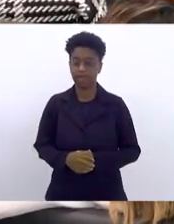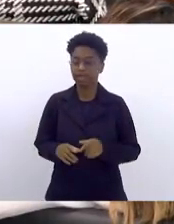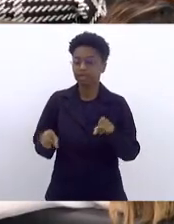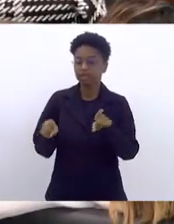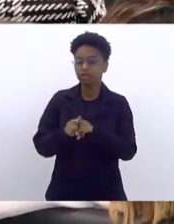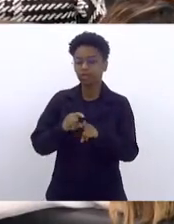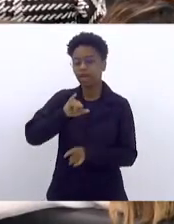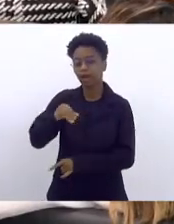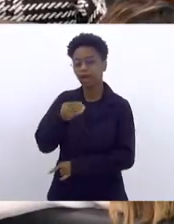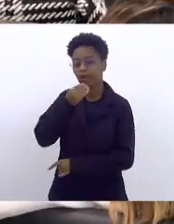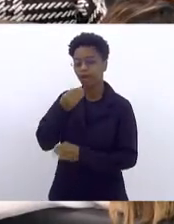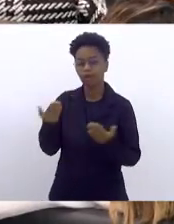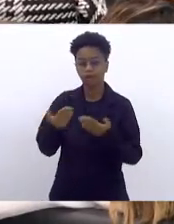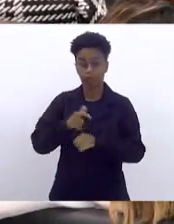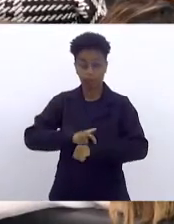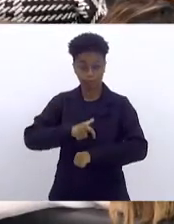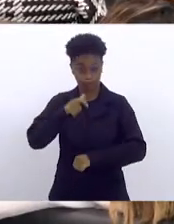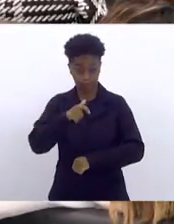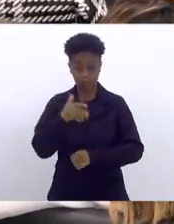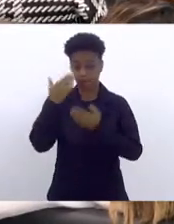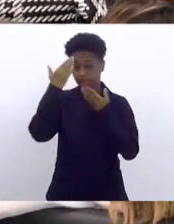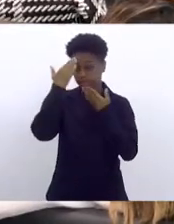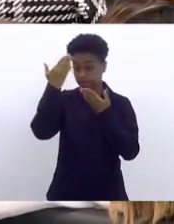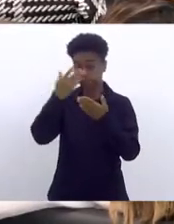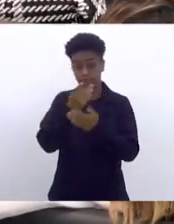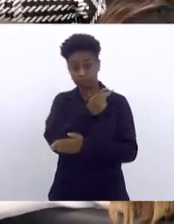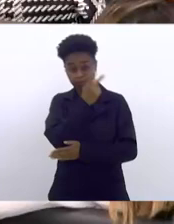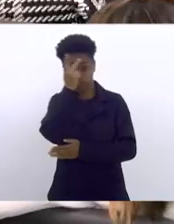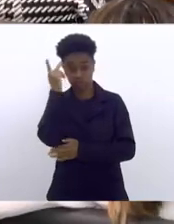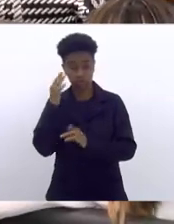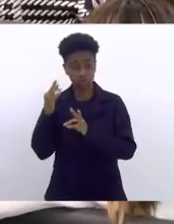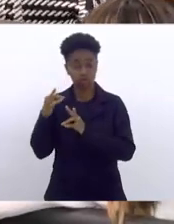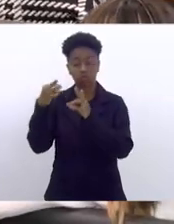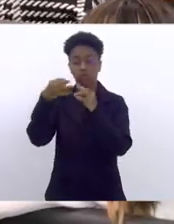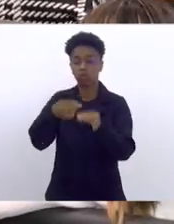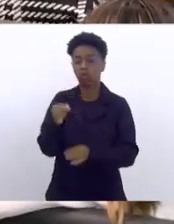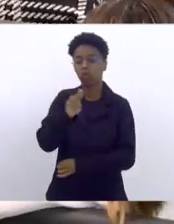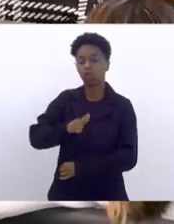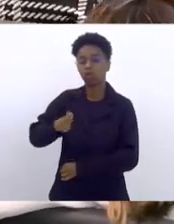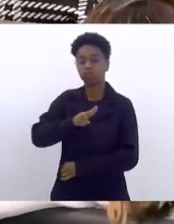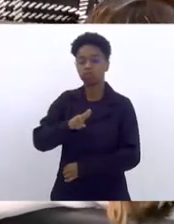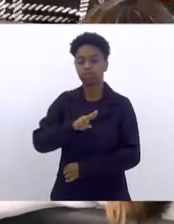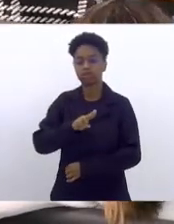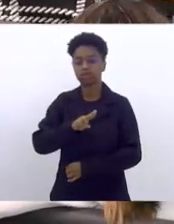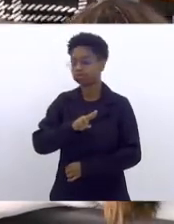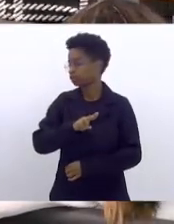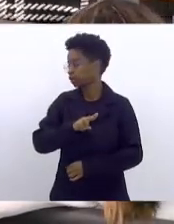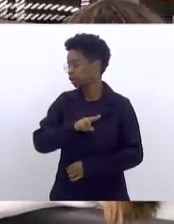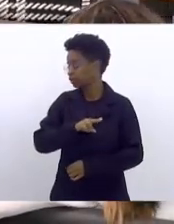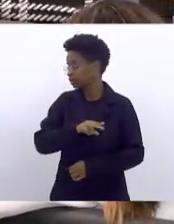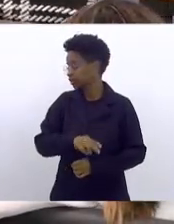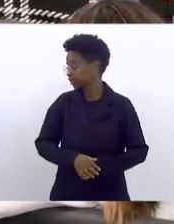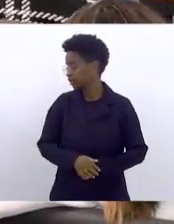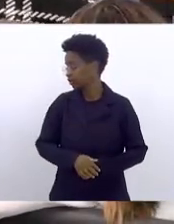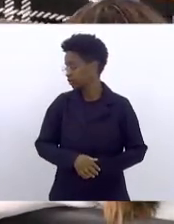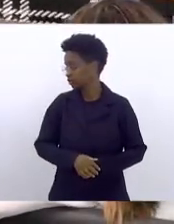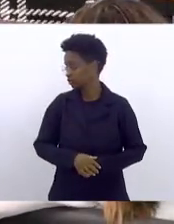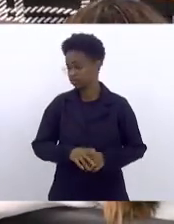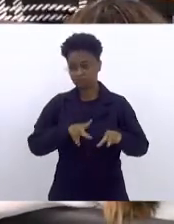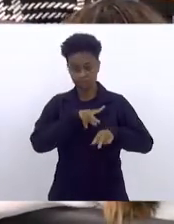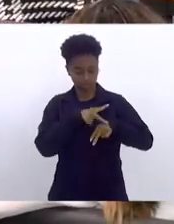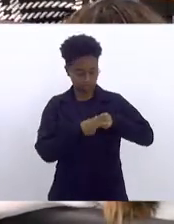aproveitar o momento, agradecer a todos que estão usando a nossa fita laranja aí, onde a gente está